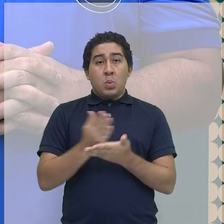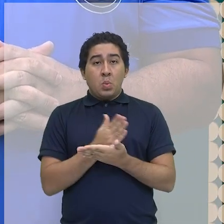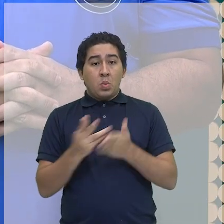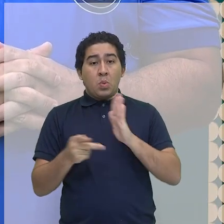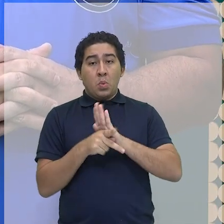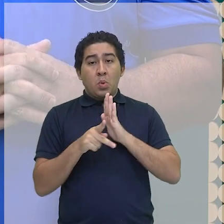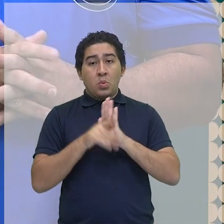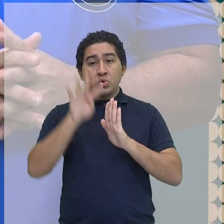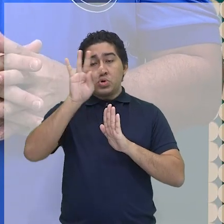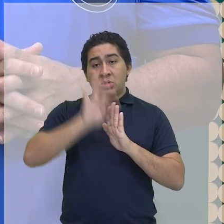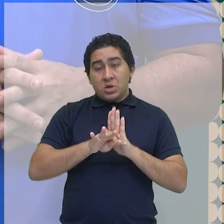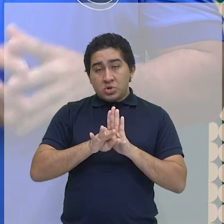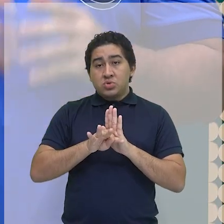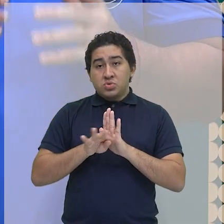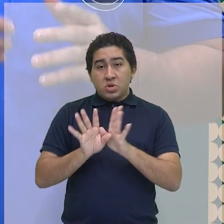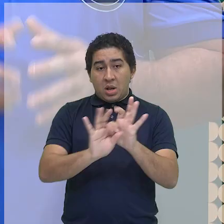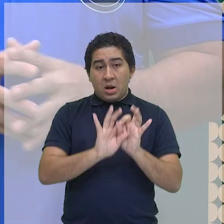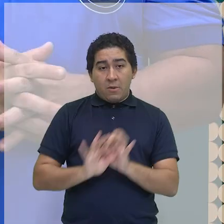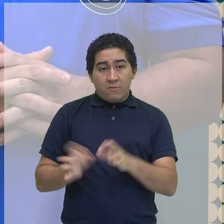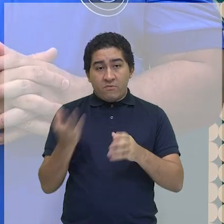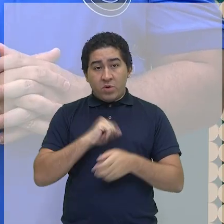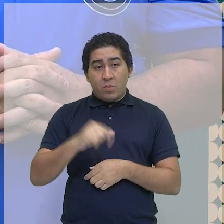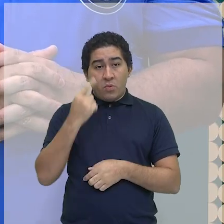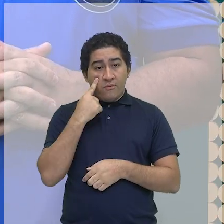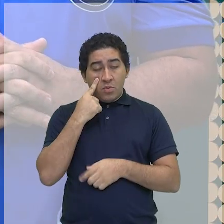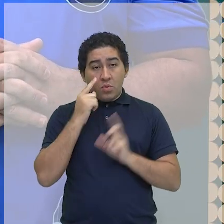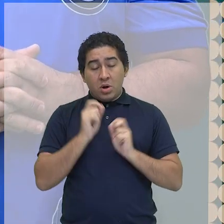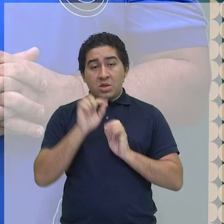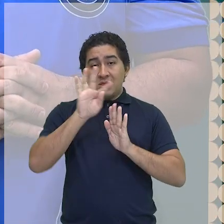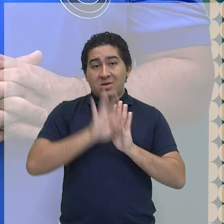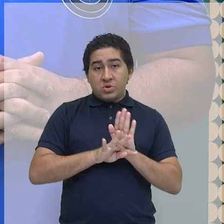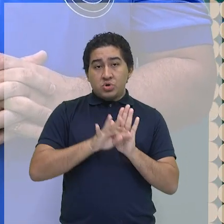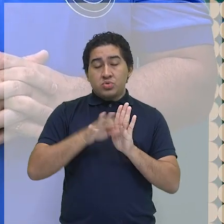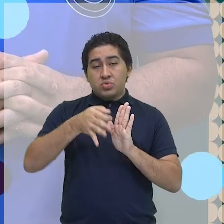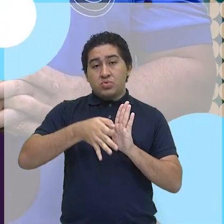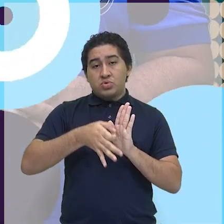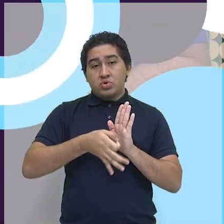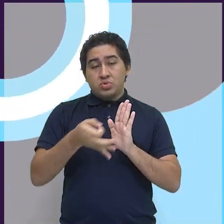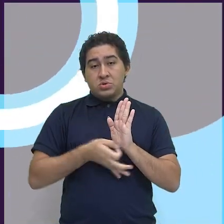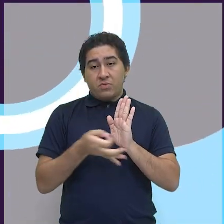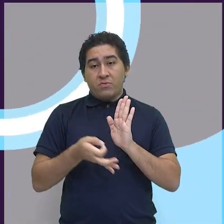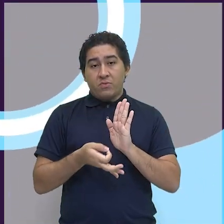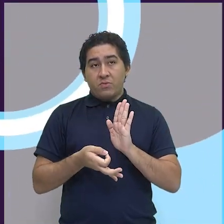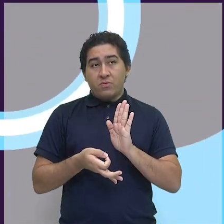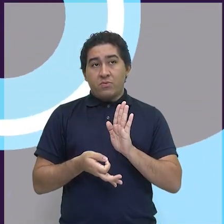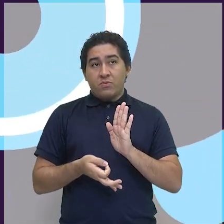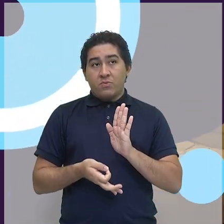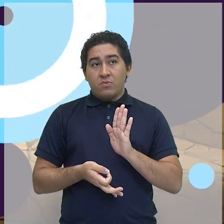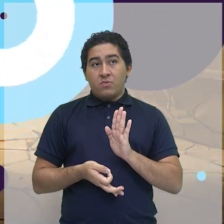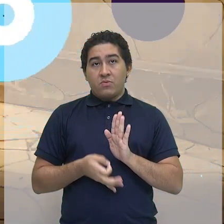dos textos legais. Vamos agora falar sobre textos discursivos?